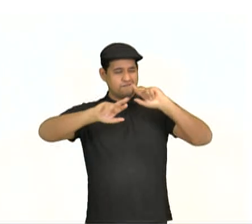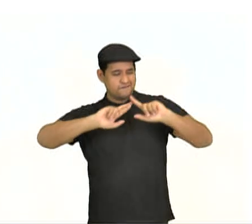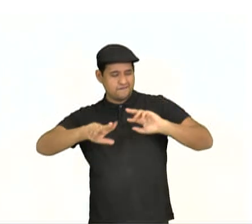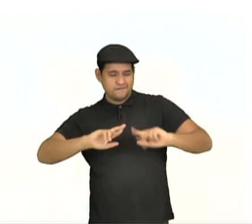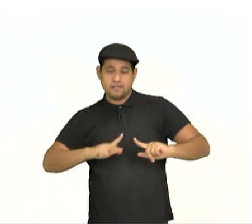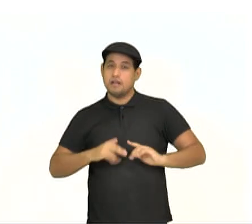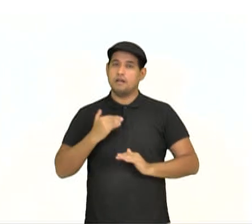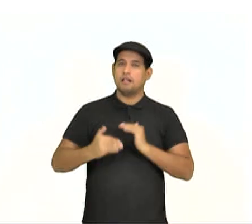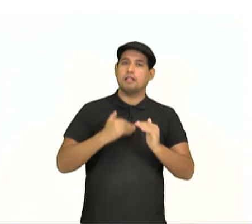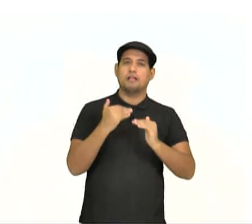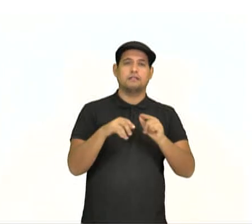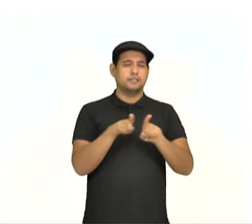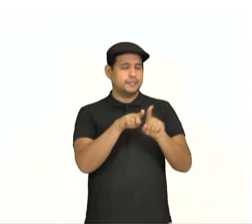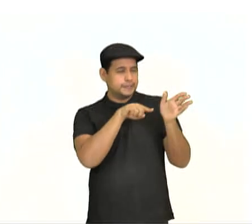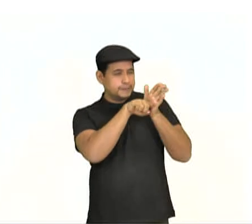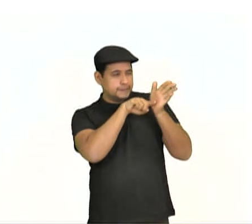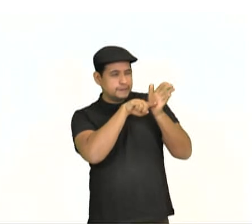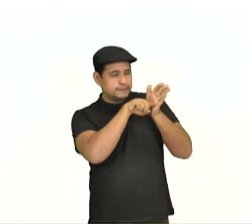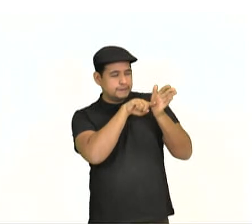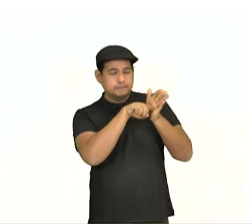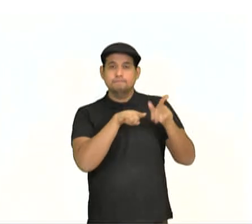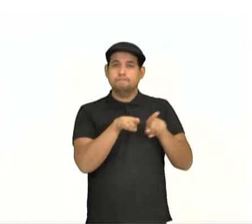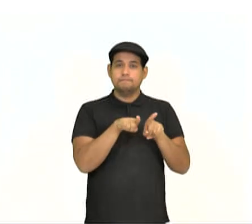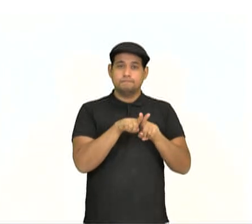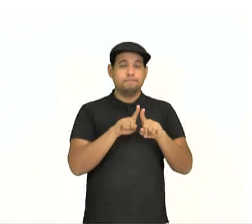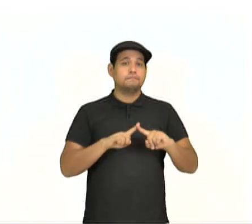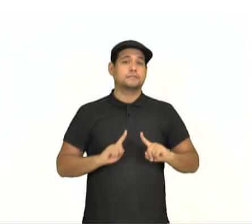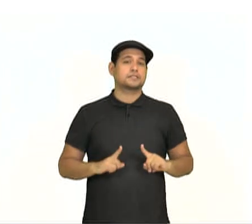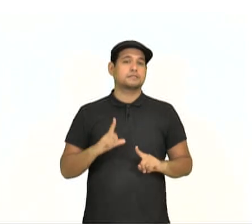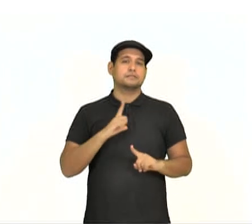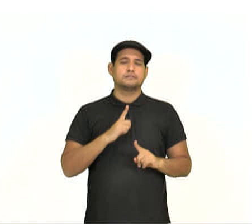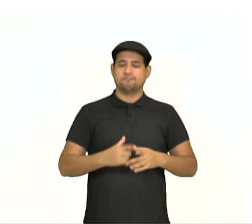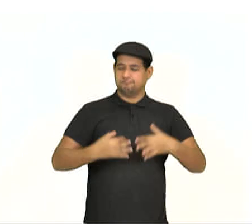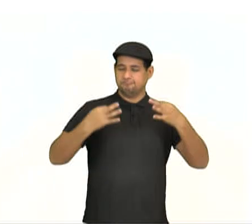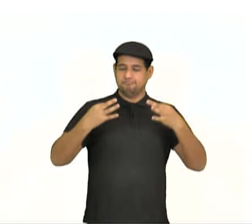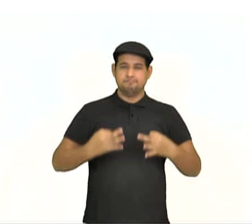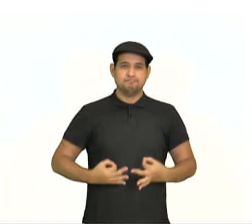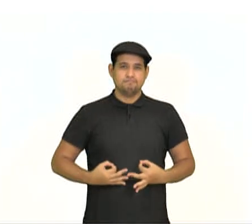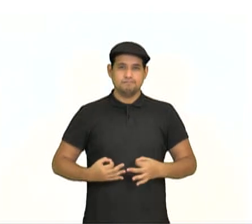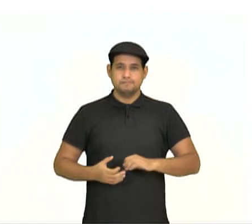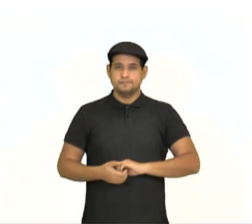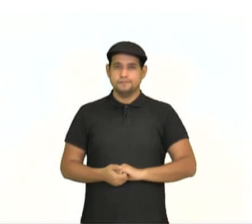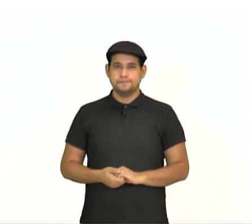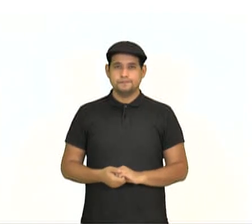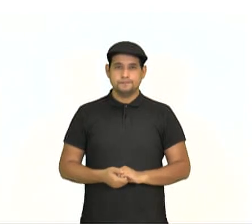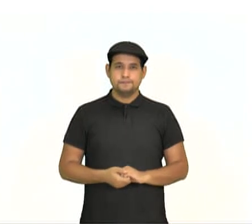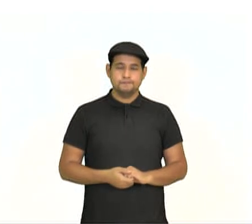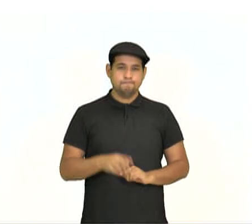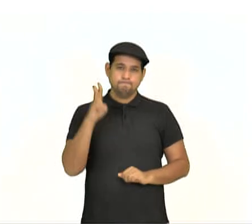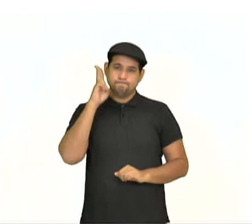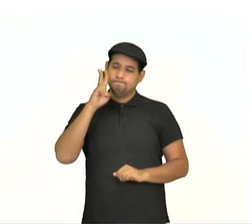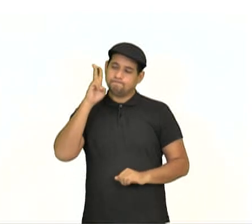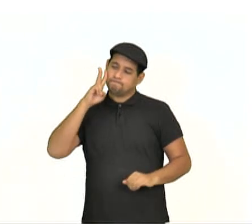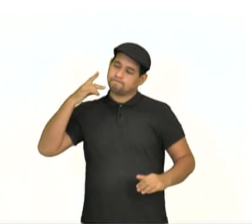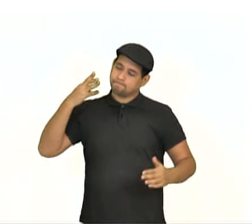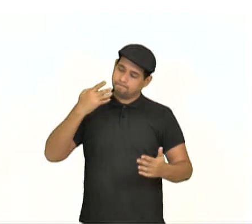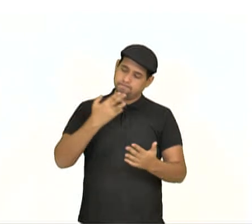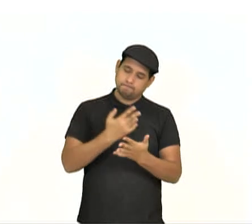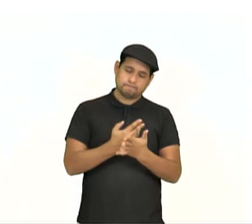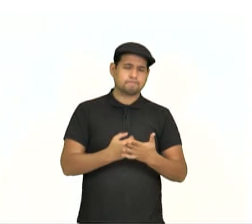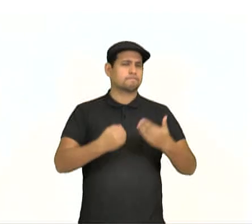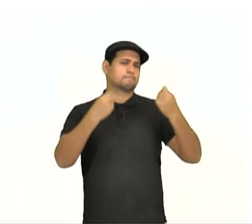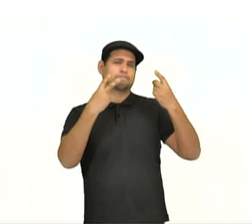diversos processos investigativos e de aperfeiçoamento. Sua história conta